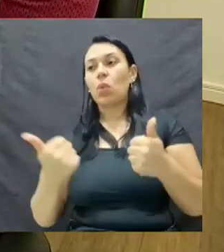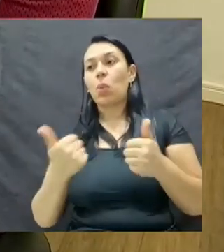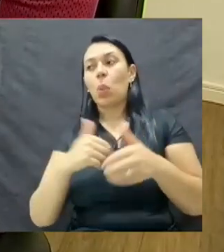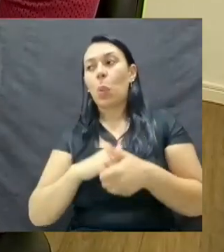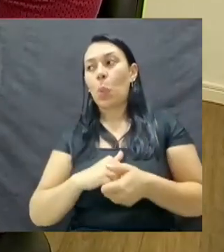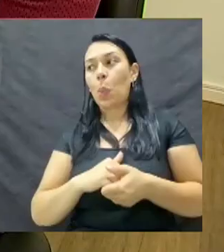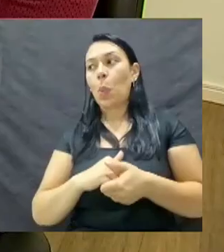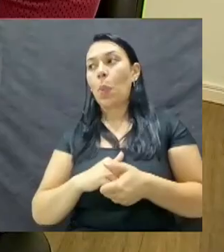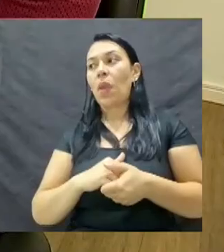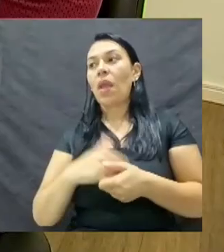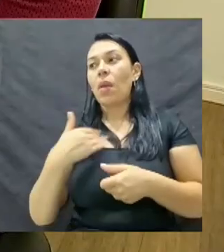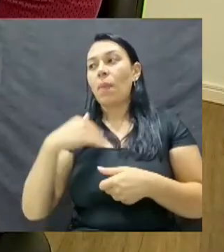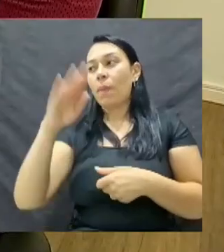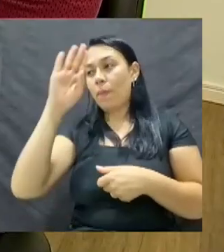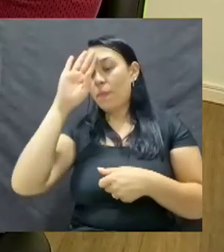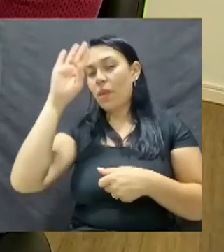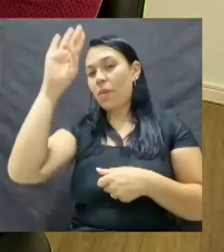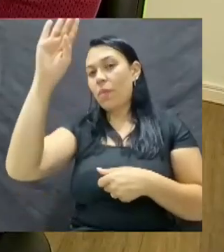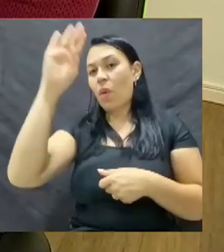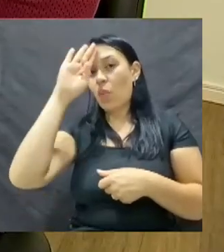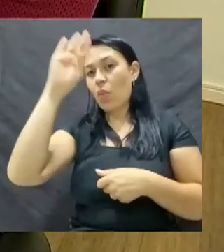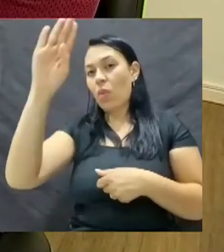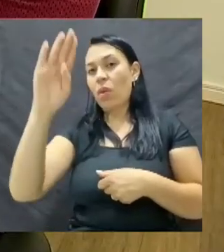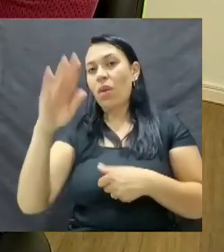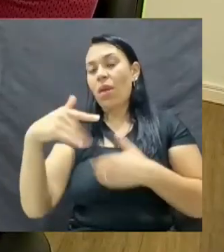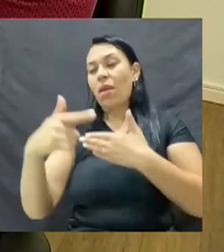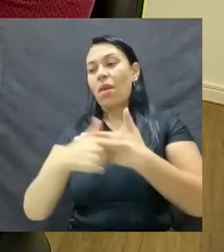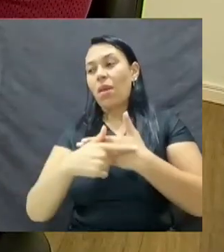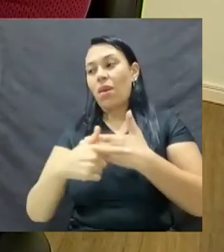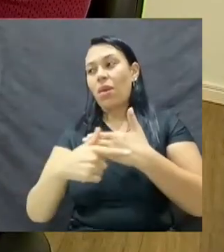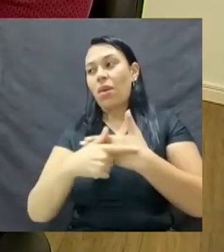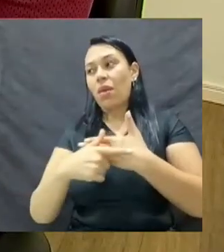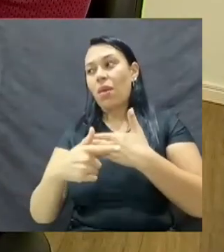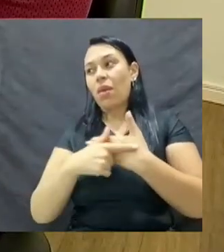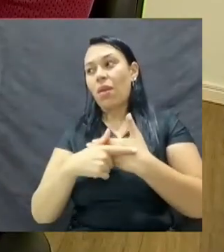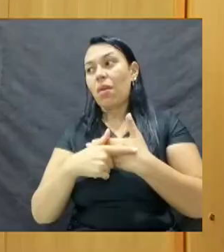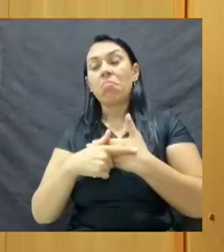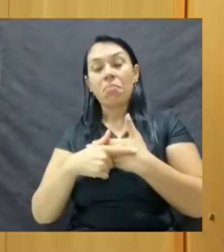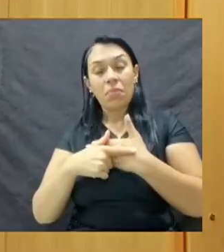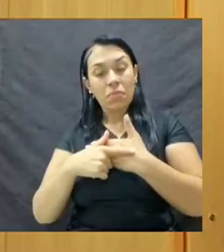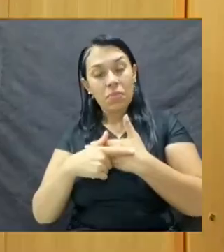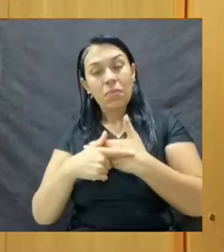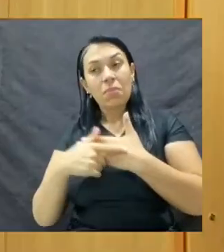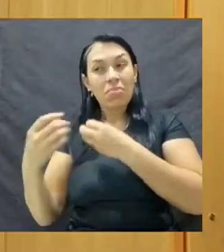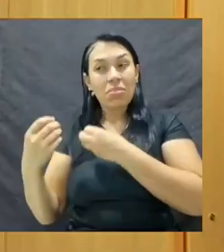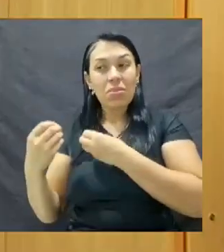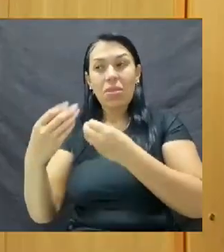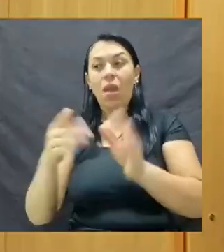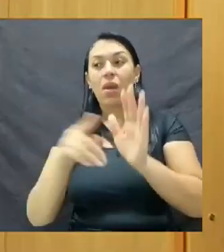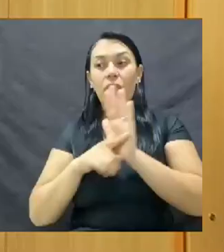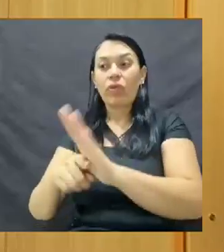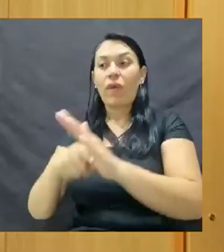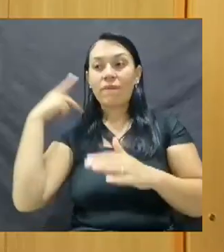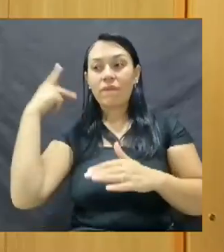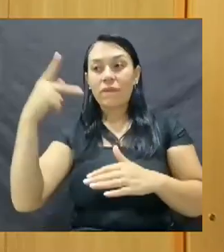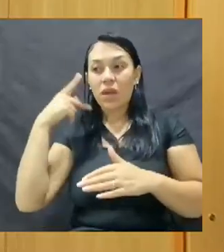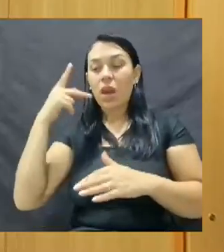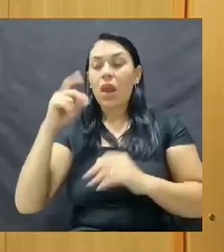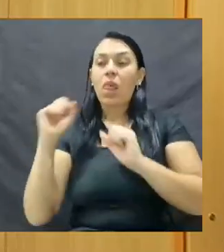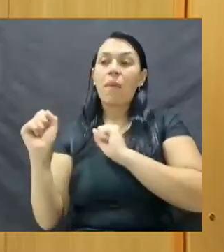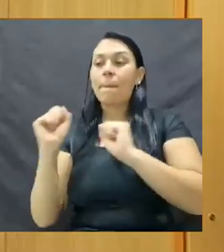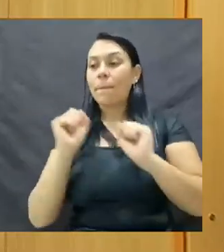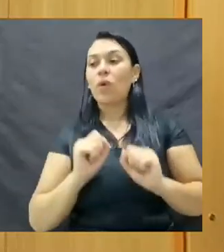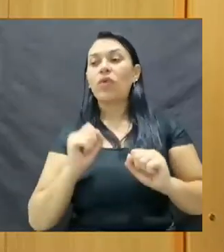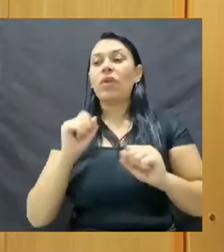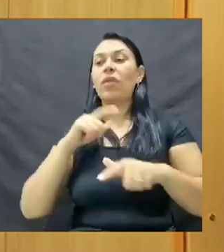principal função nossa é o quê? É fornecer esse subsídio para o vereador, para que ele possa exercer o trabalho fiscalizador